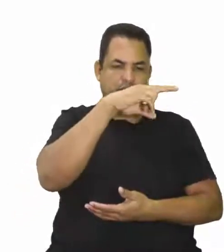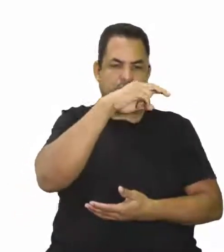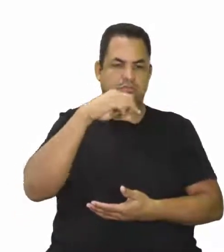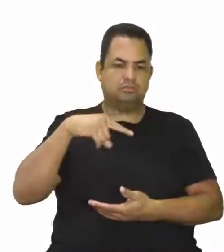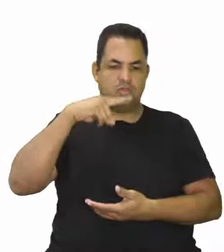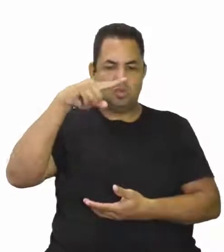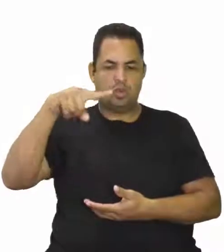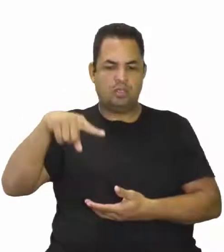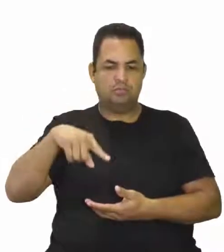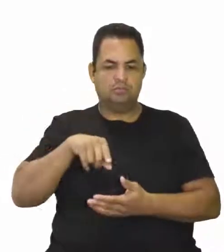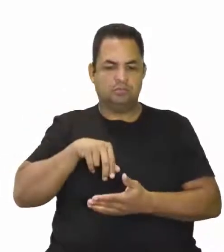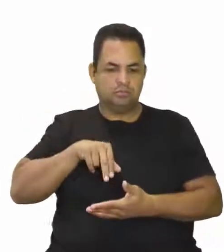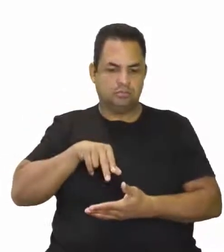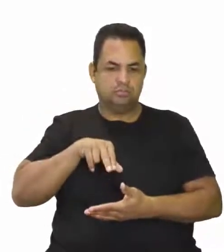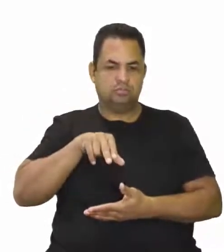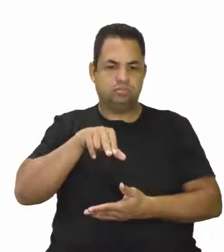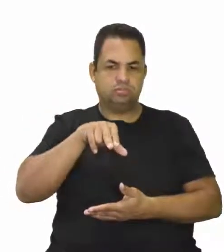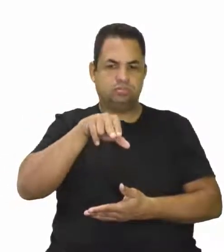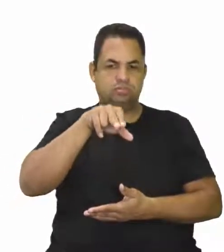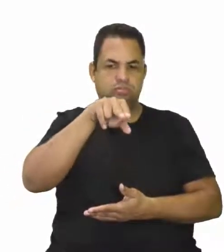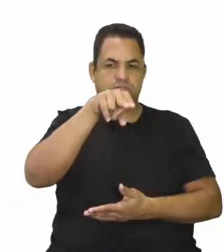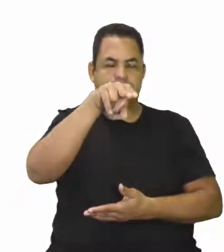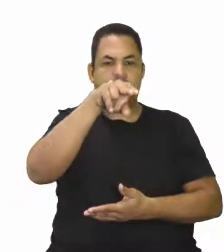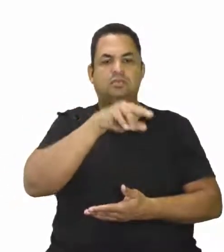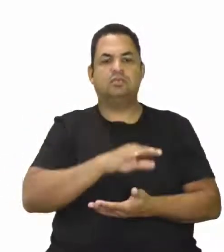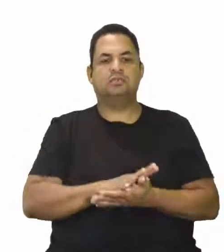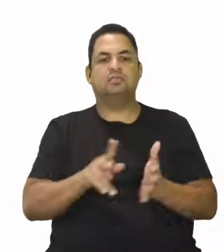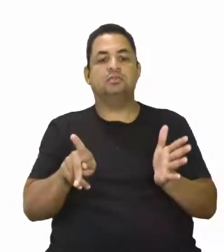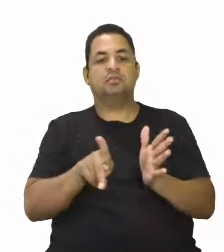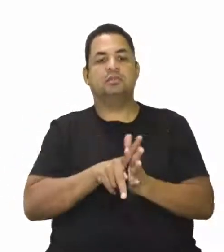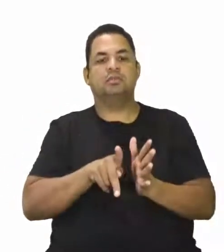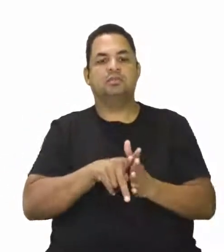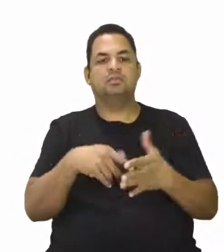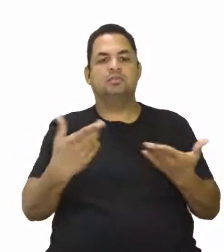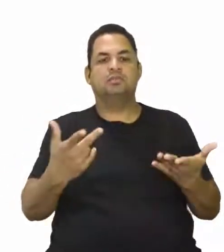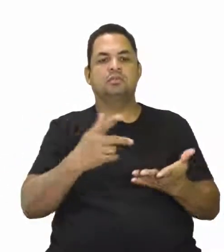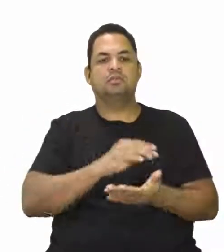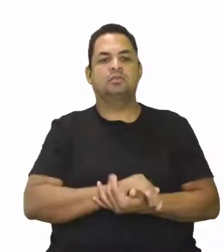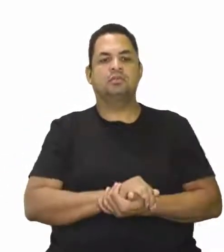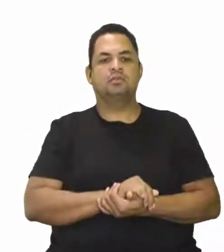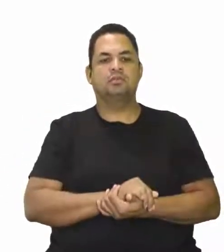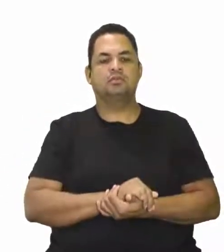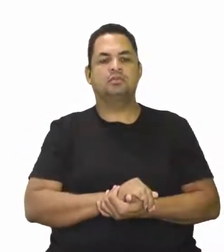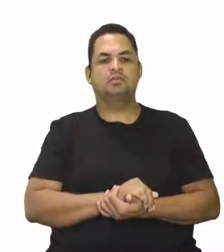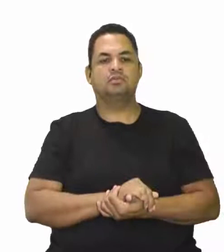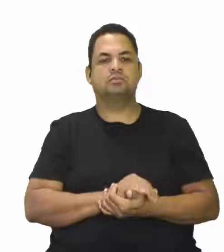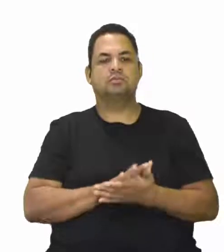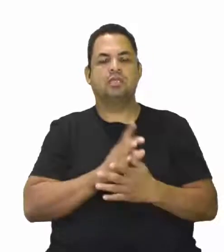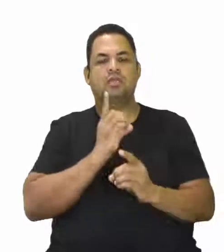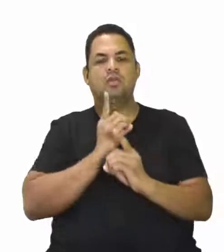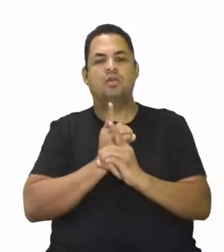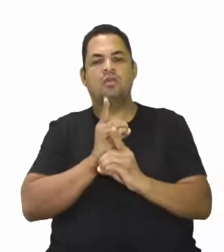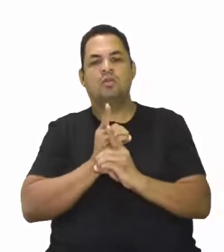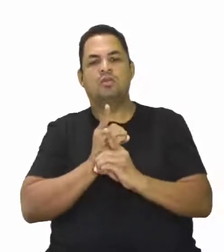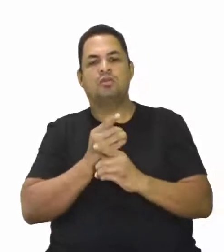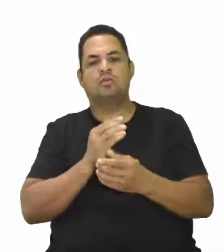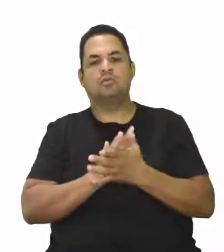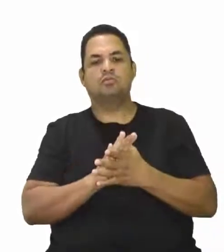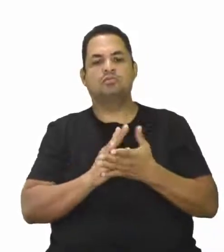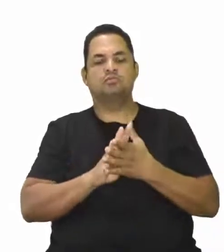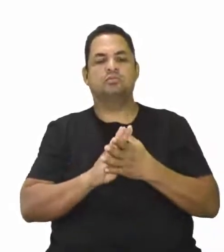Existem vários tipos de escada, mas essa aí especificamente é aquela escada rolante que a gente encontra às vezes